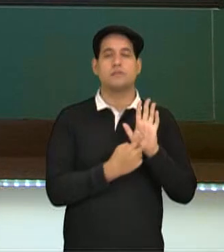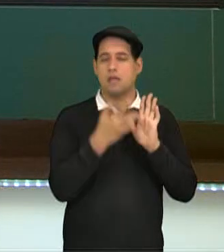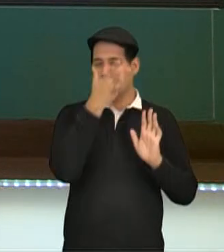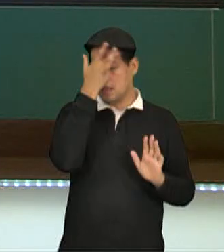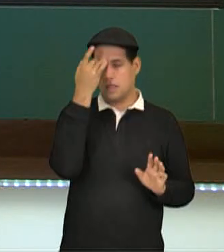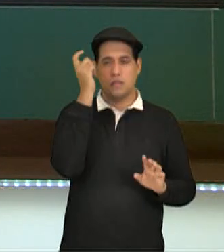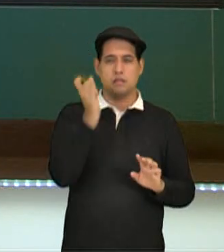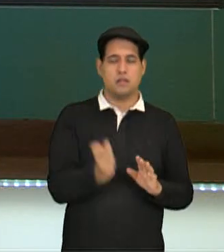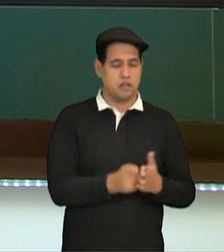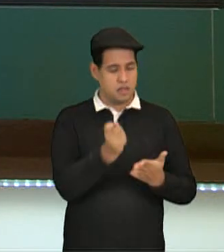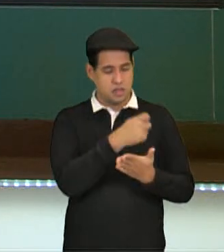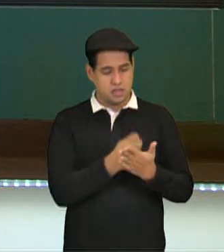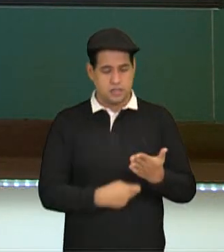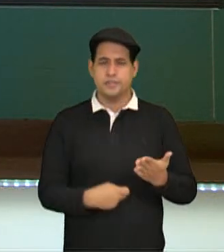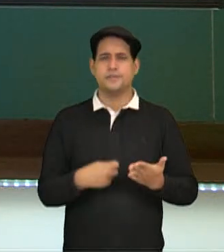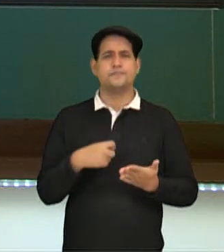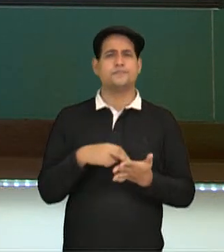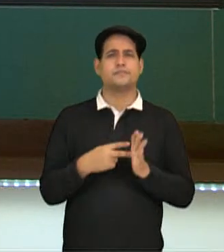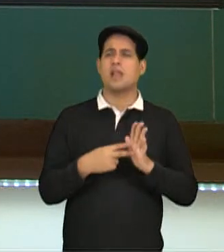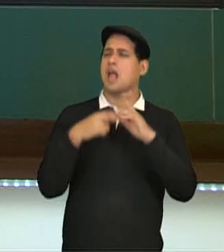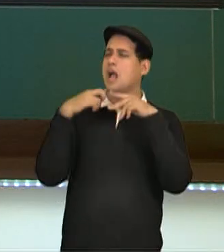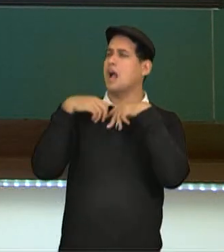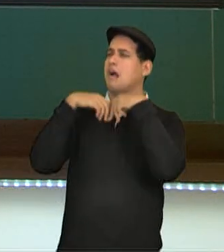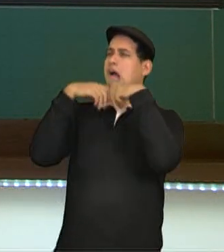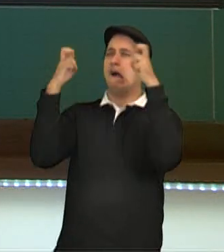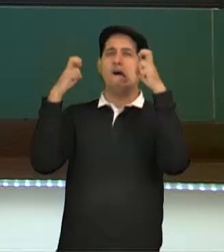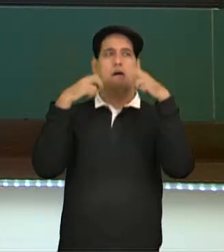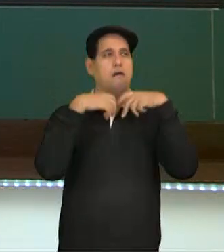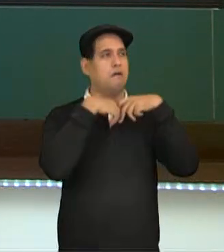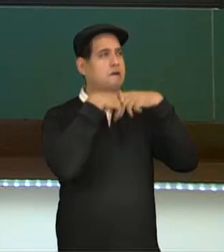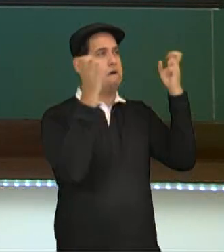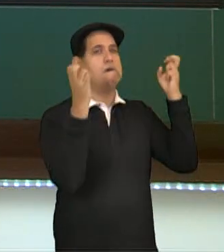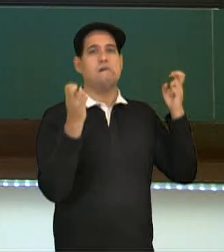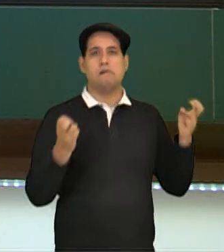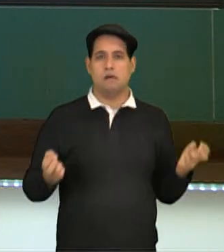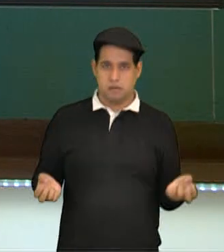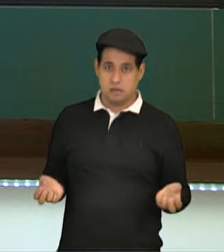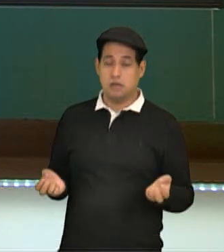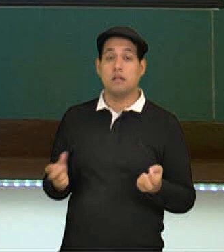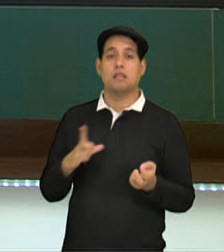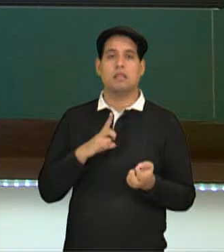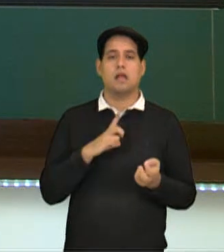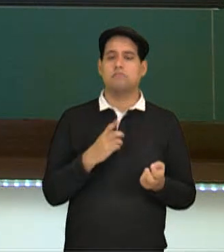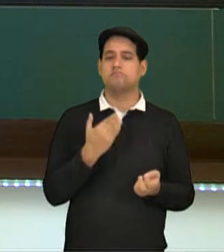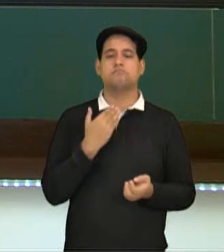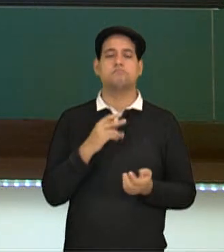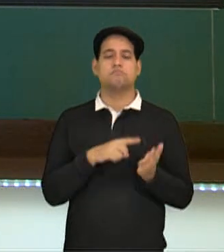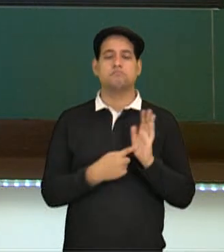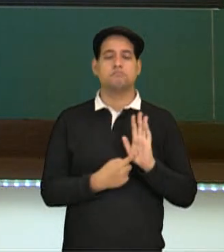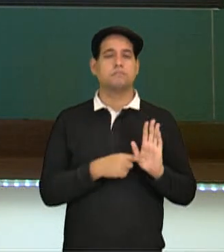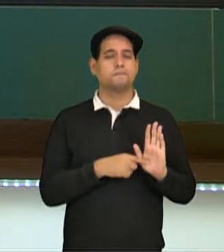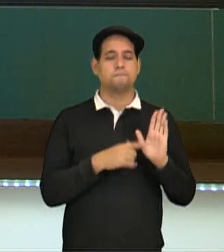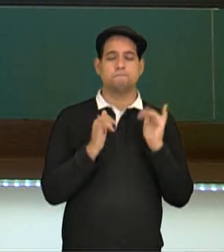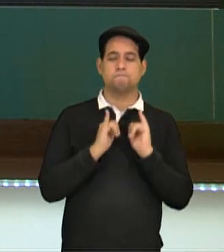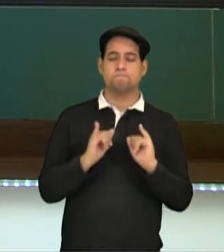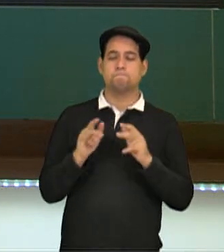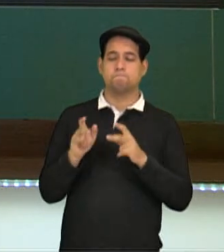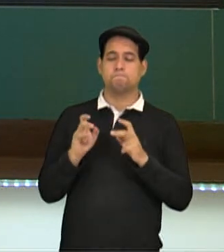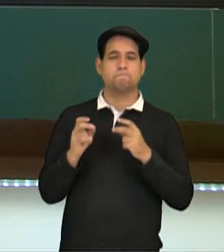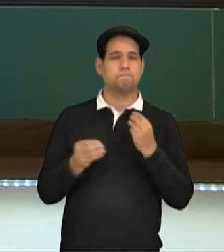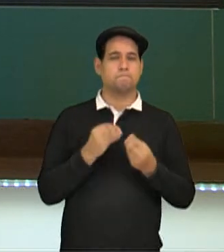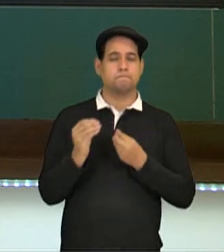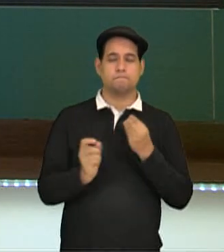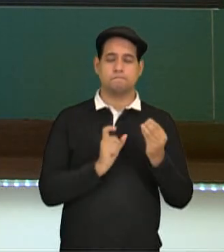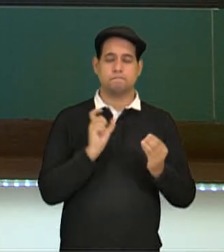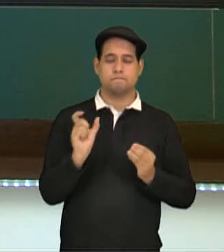que escreveu, o enunciador, está gritando, né? Então está ali ressaltando uma mensagem por meio de